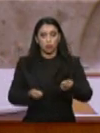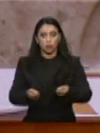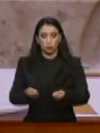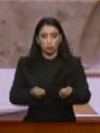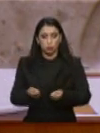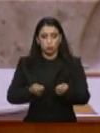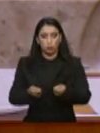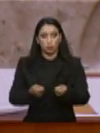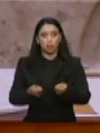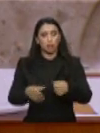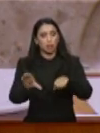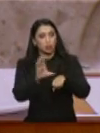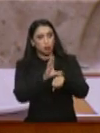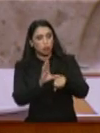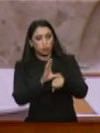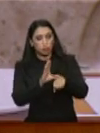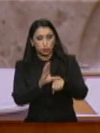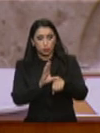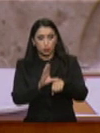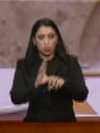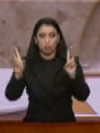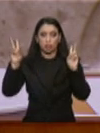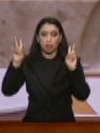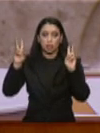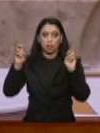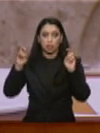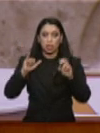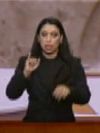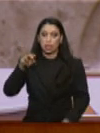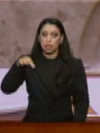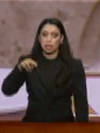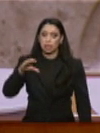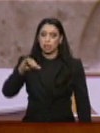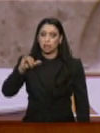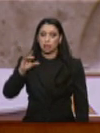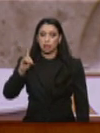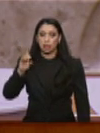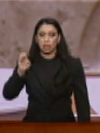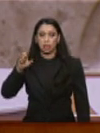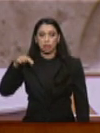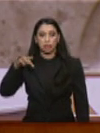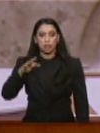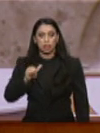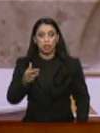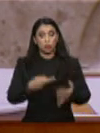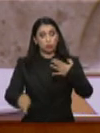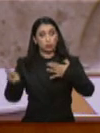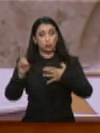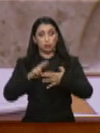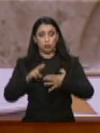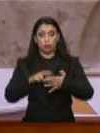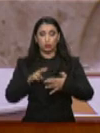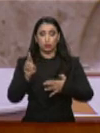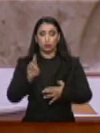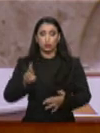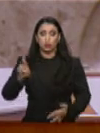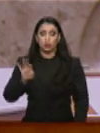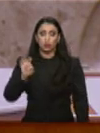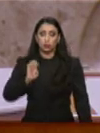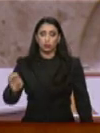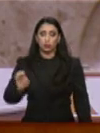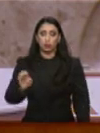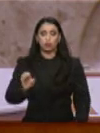de constitucionalidade e no tema do recurso extraordinário relatado pelo ministro Luiz Edson